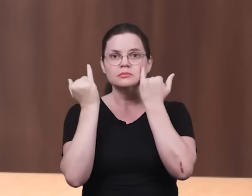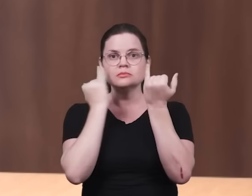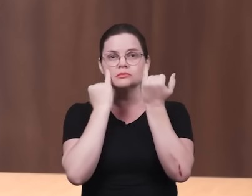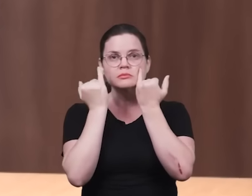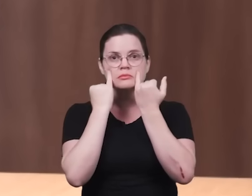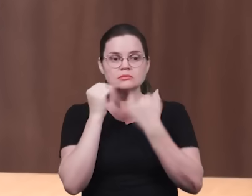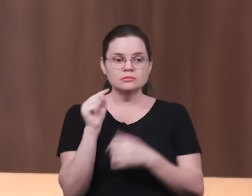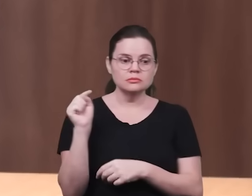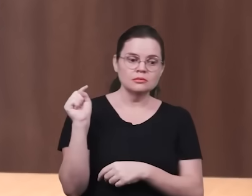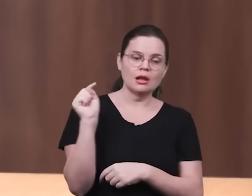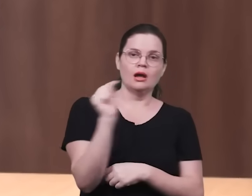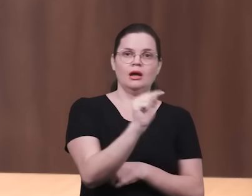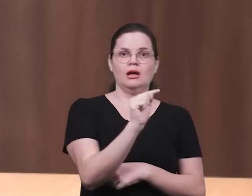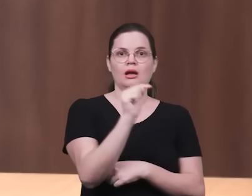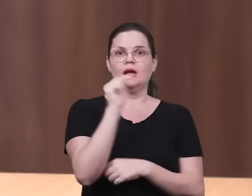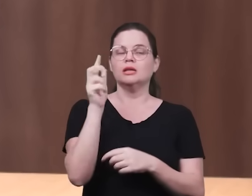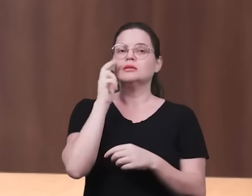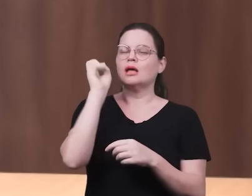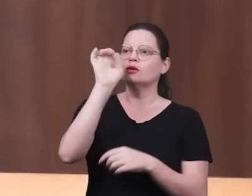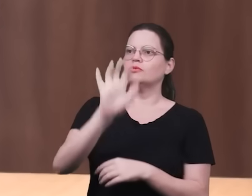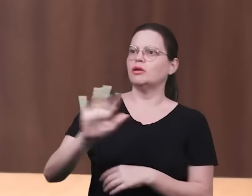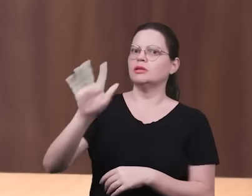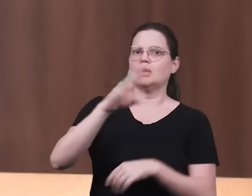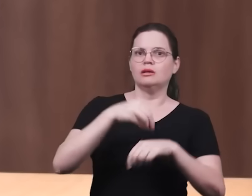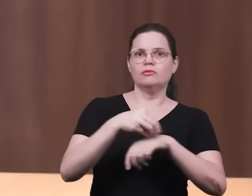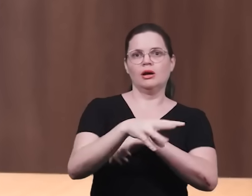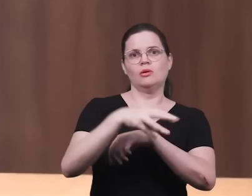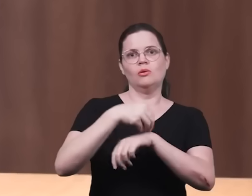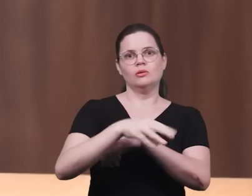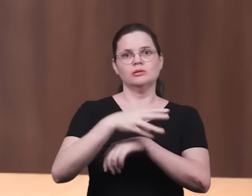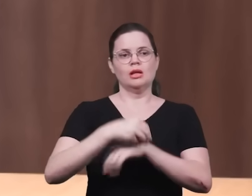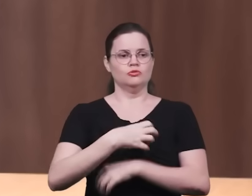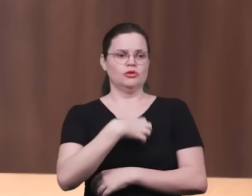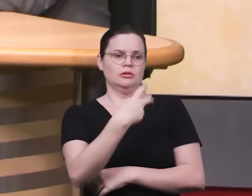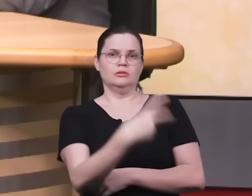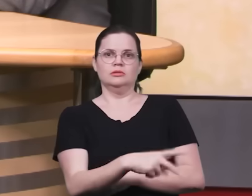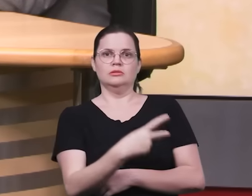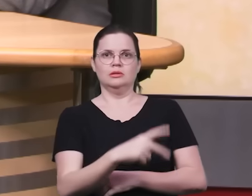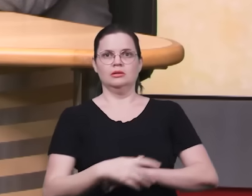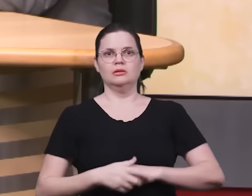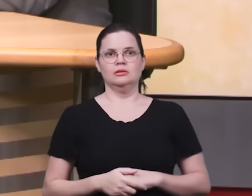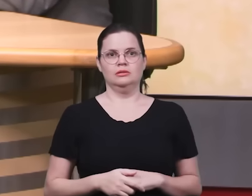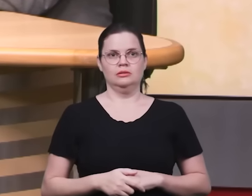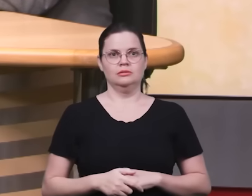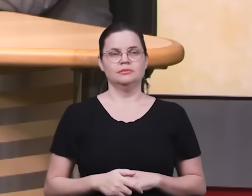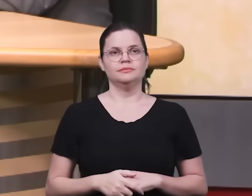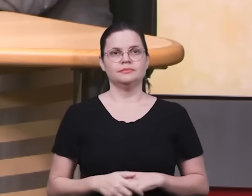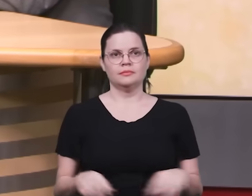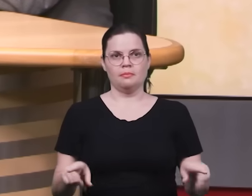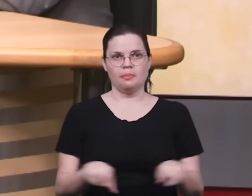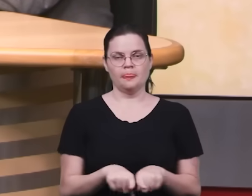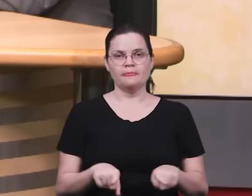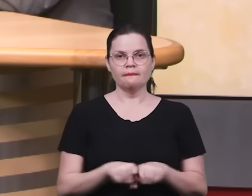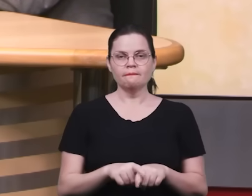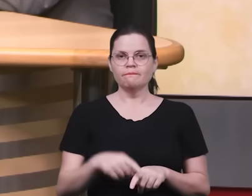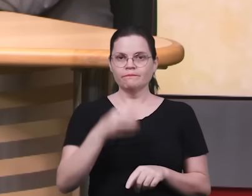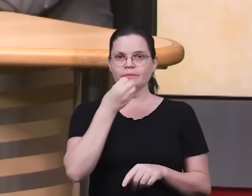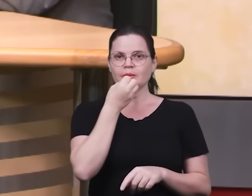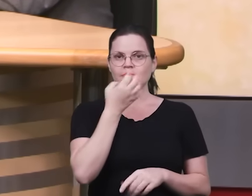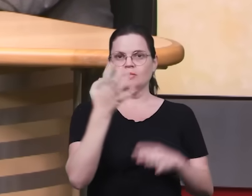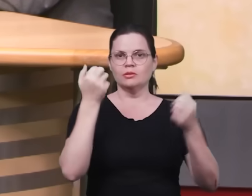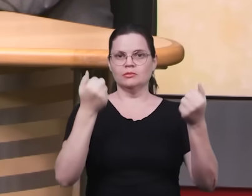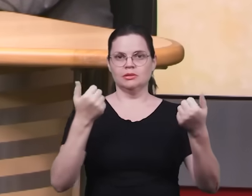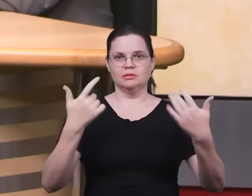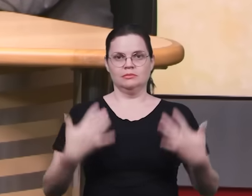no interior do irmão e ele transmite aquilo que o Espírito Santo mostrou a ele. Exatamente. É até bom também deixar bem